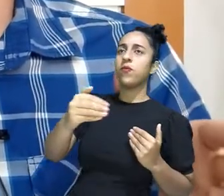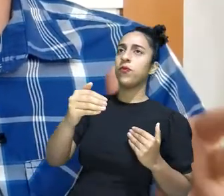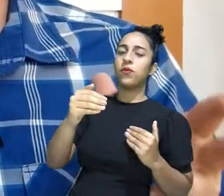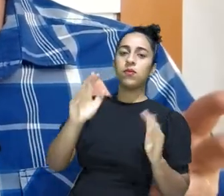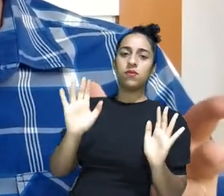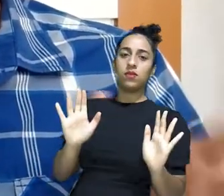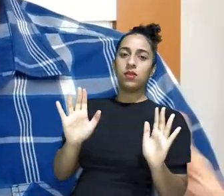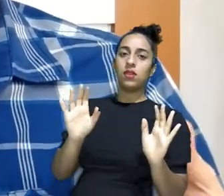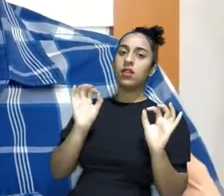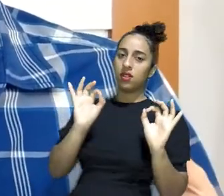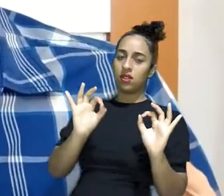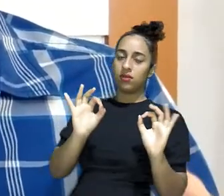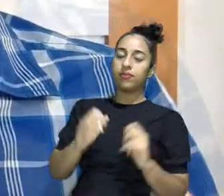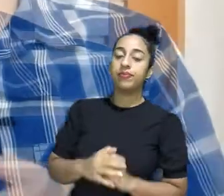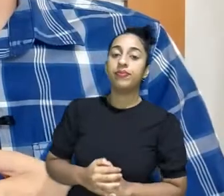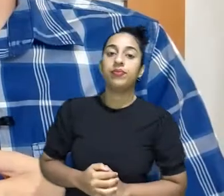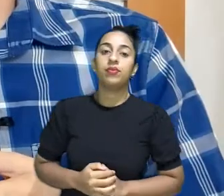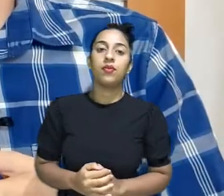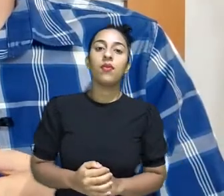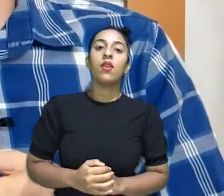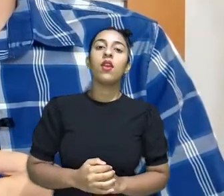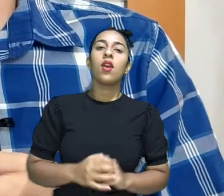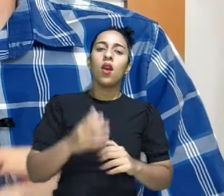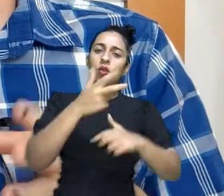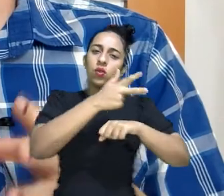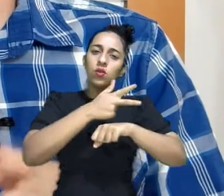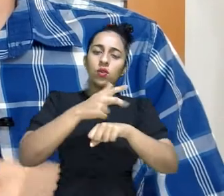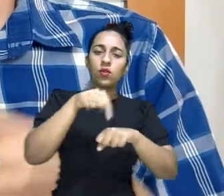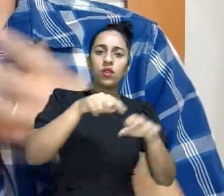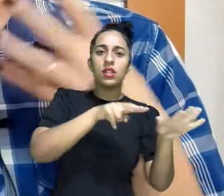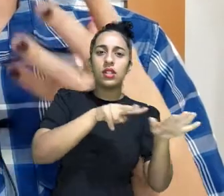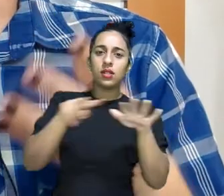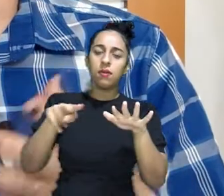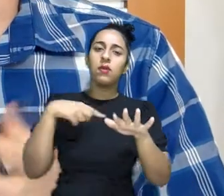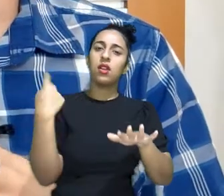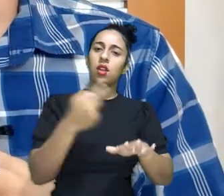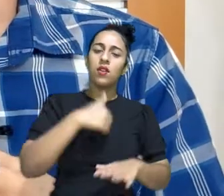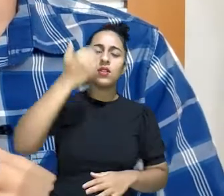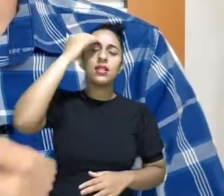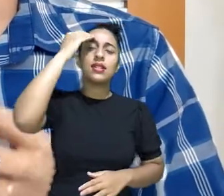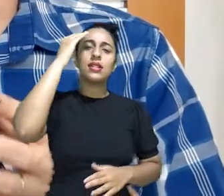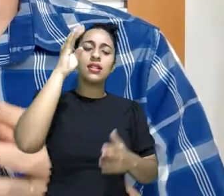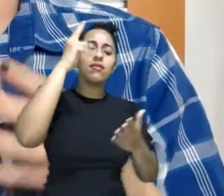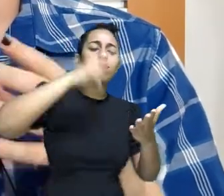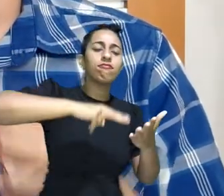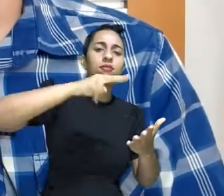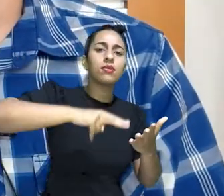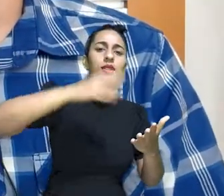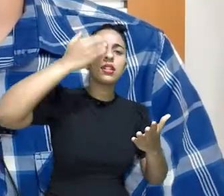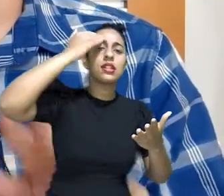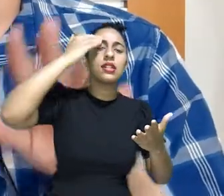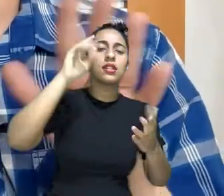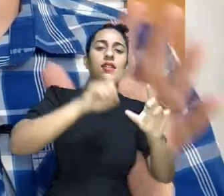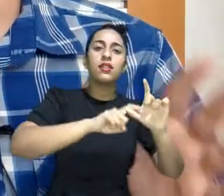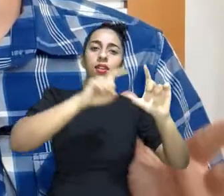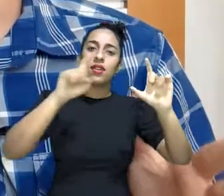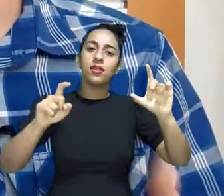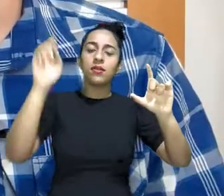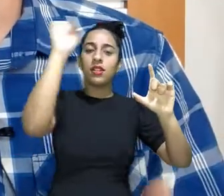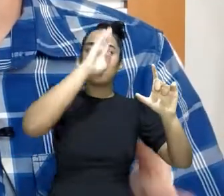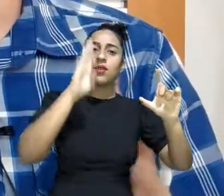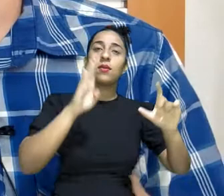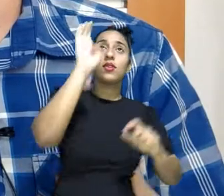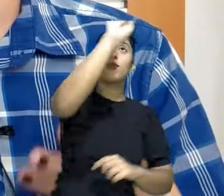né? Né? No vídeo dessa semana do Historiários, a gente vai complexificar um pouco essa leitura e falar sobre a independência do Brasil em